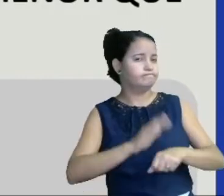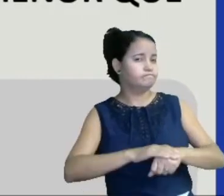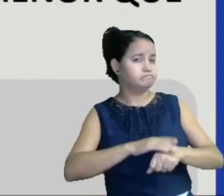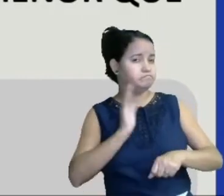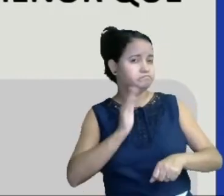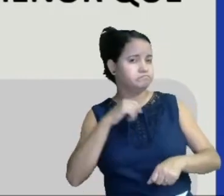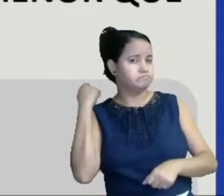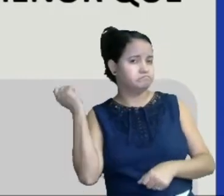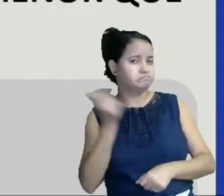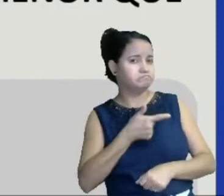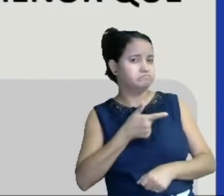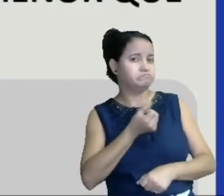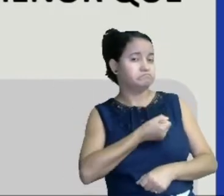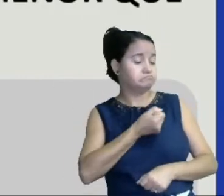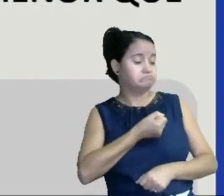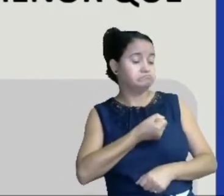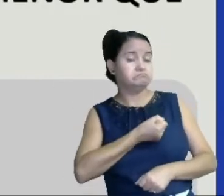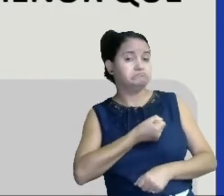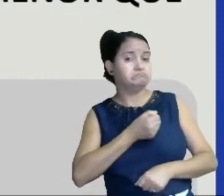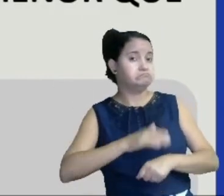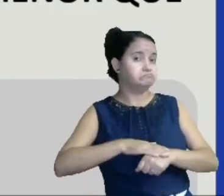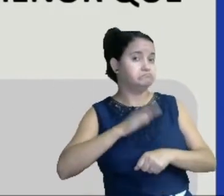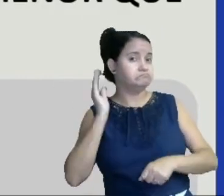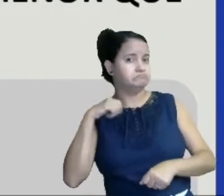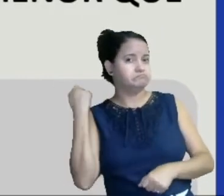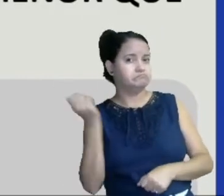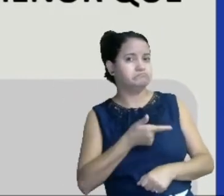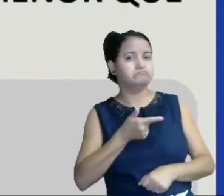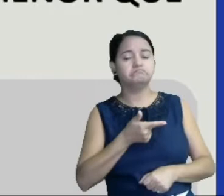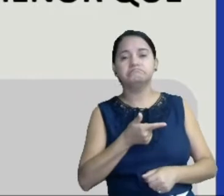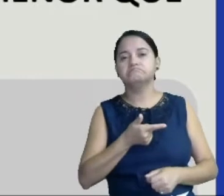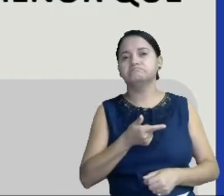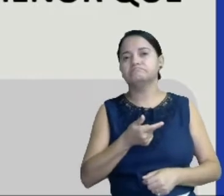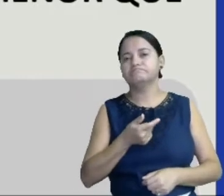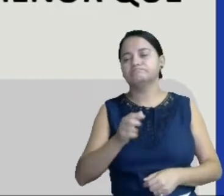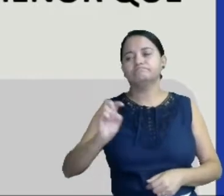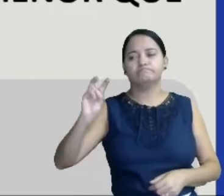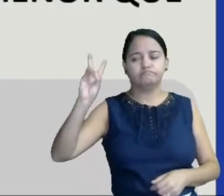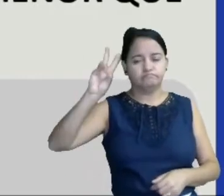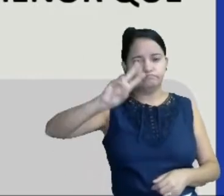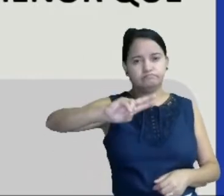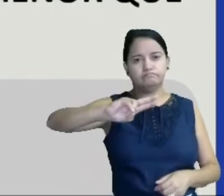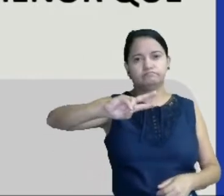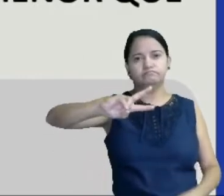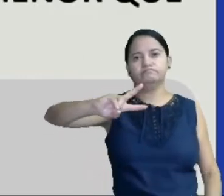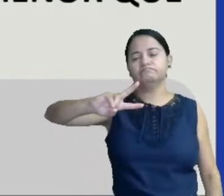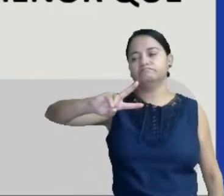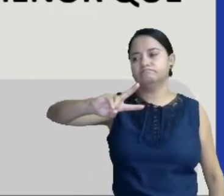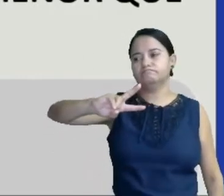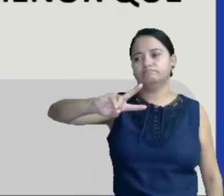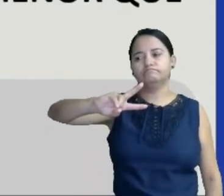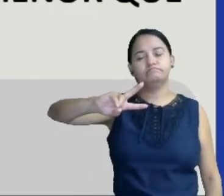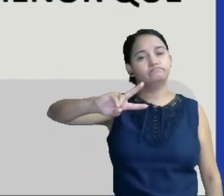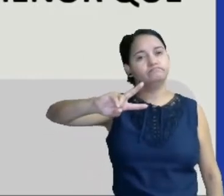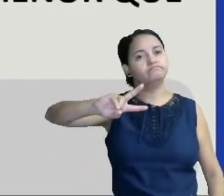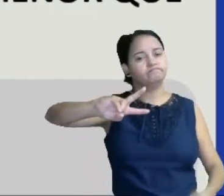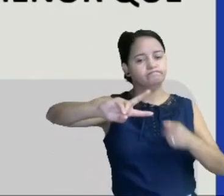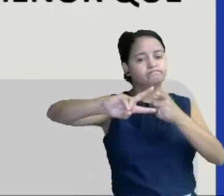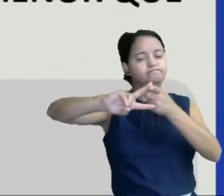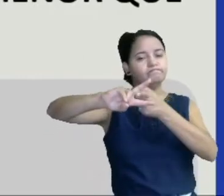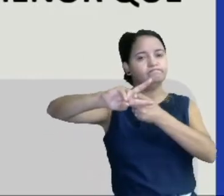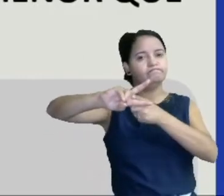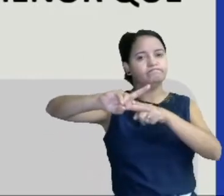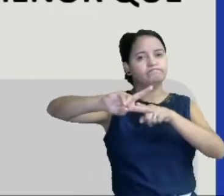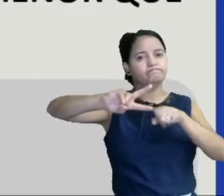aqui um número maior do que o outro abertura do sinal vai ficar para a letra ou número